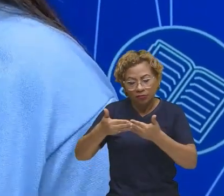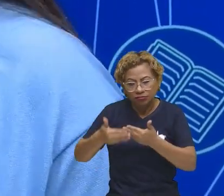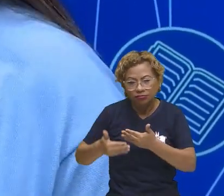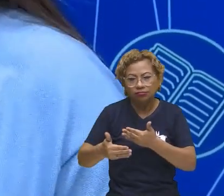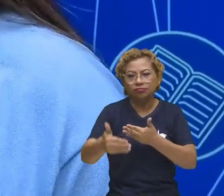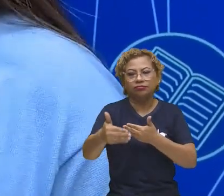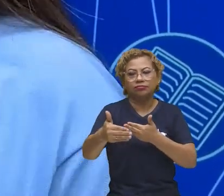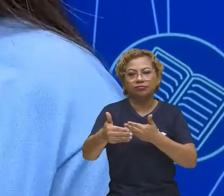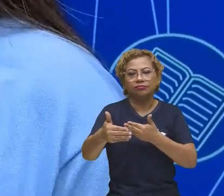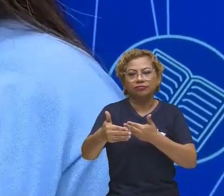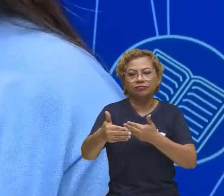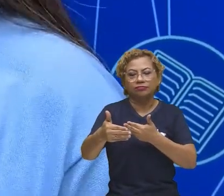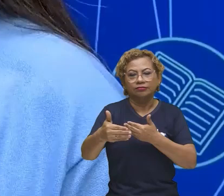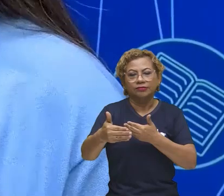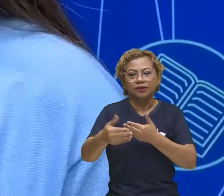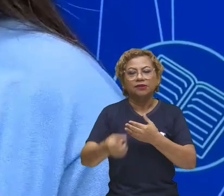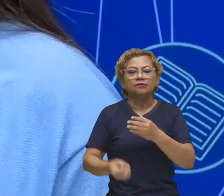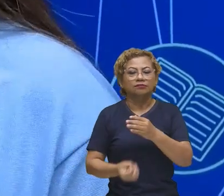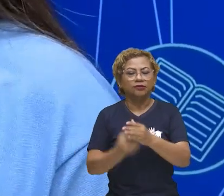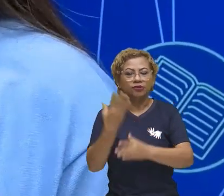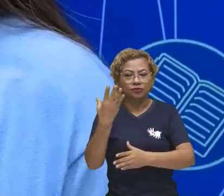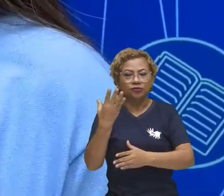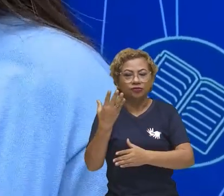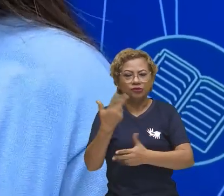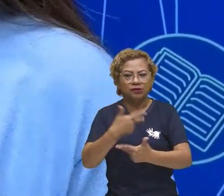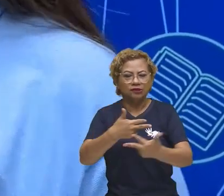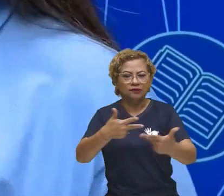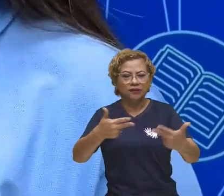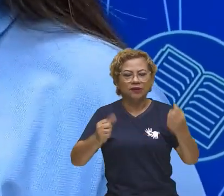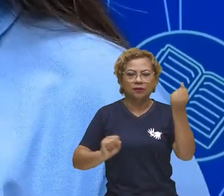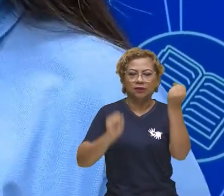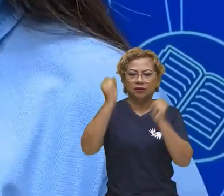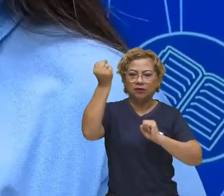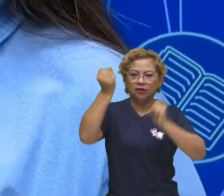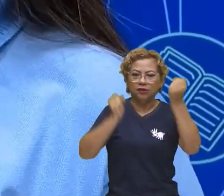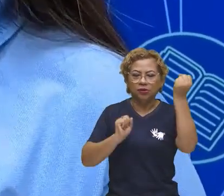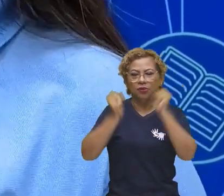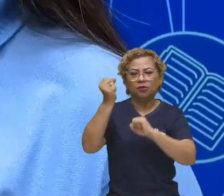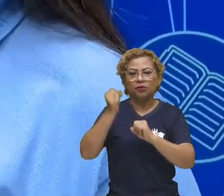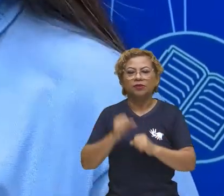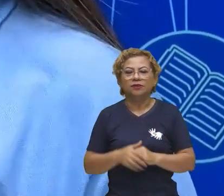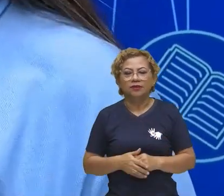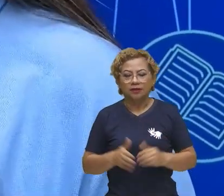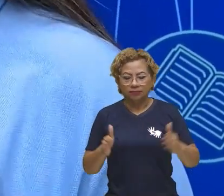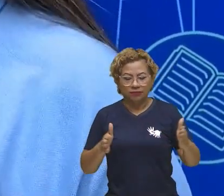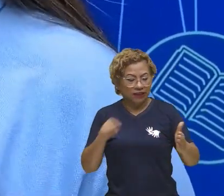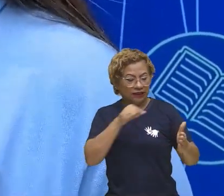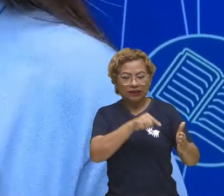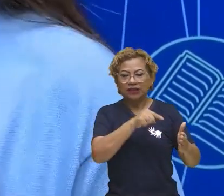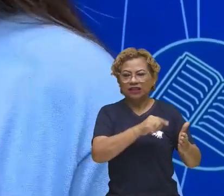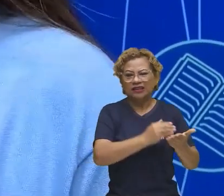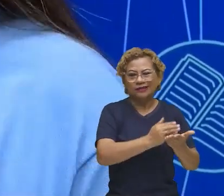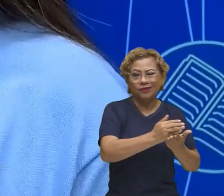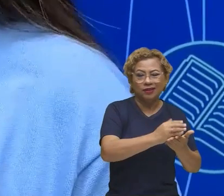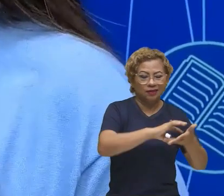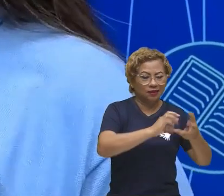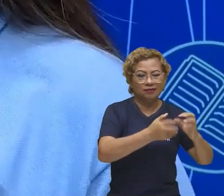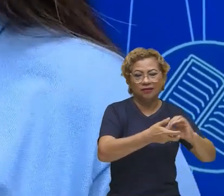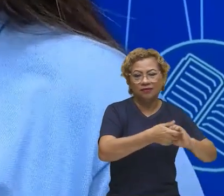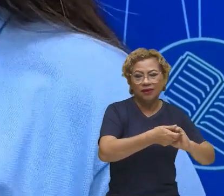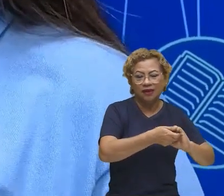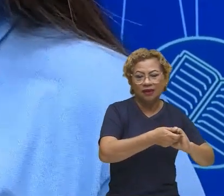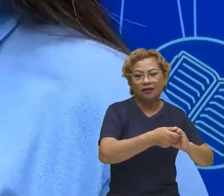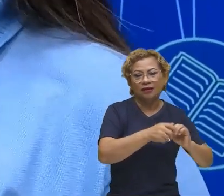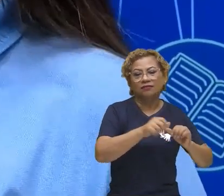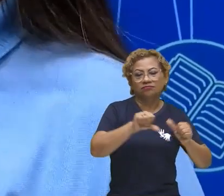industrial. Vamos agora ver surgir as indústrias, né? Saímos daquele modo de produção feudal e vamos agora dar entrada nesse novo